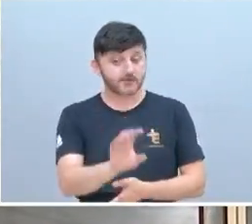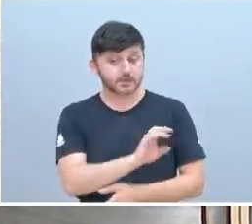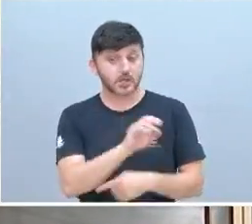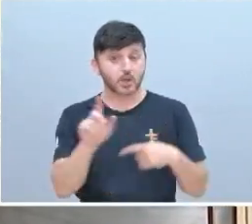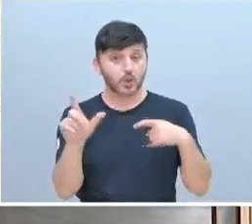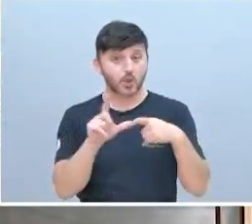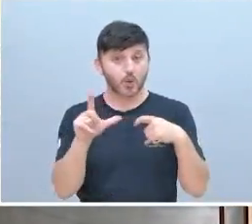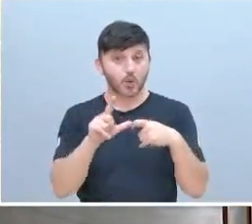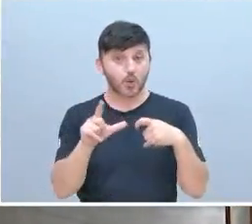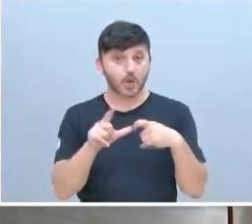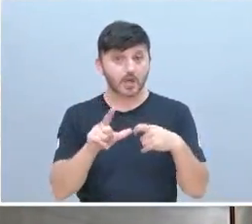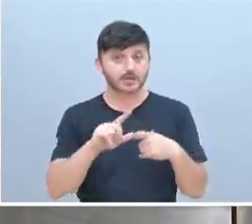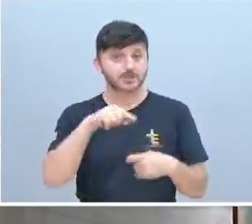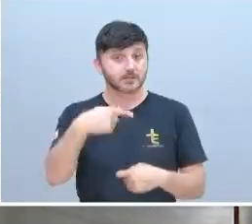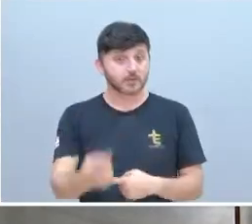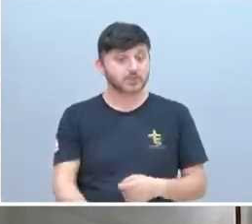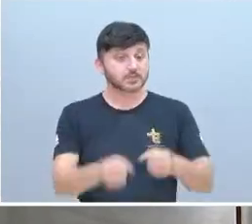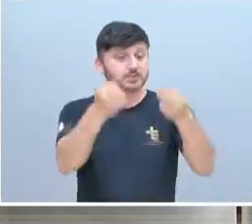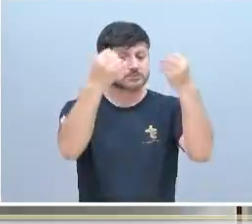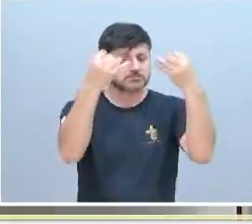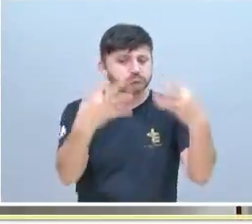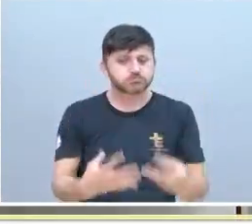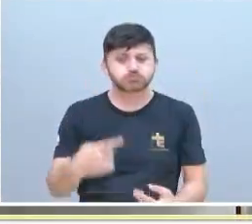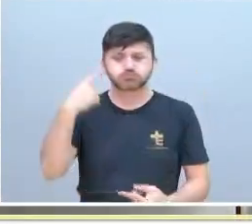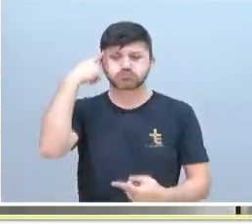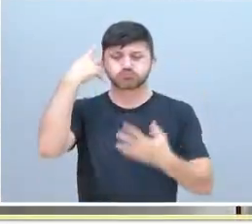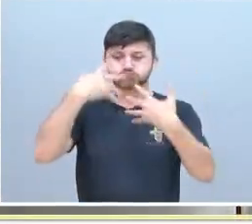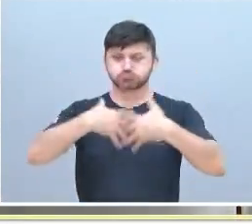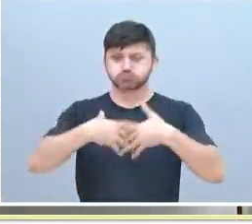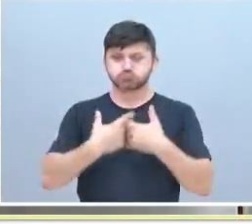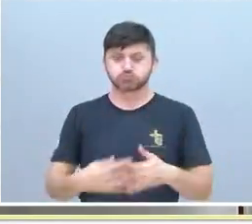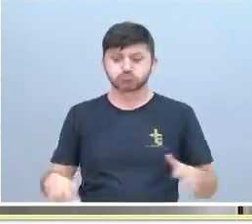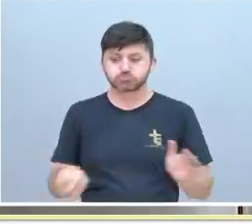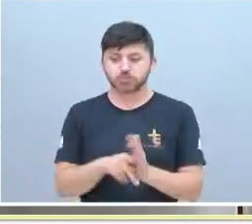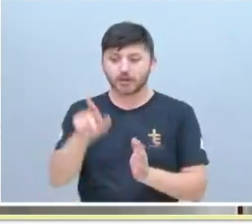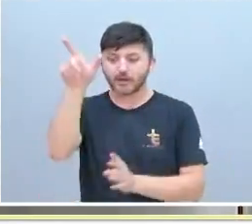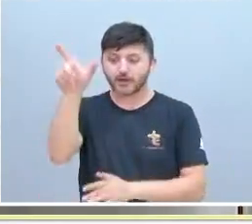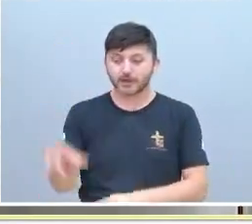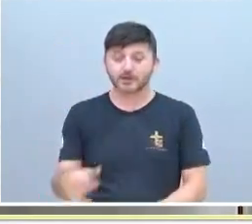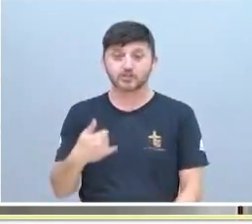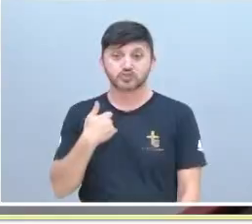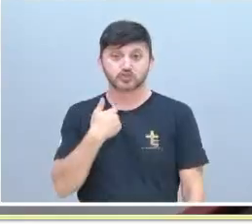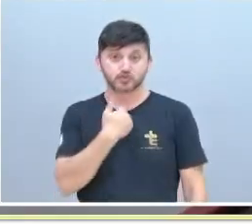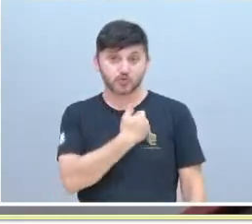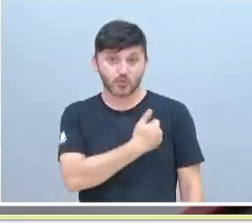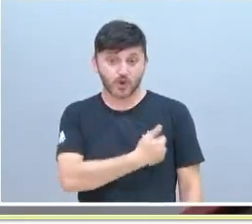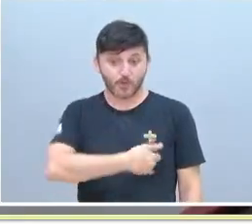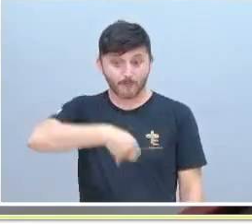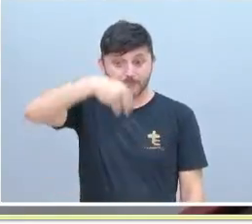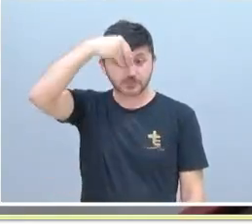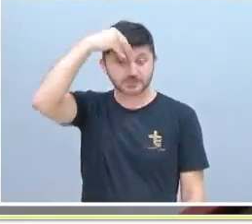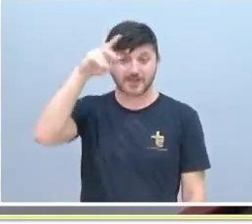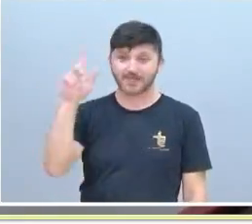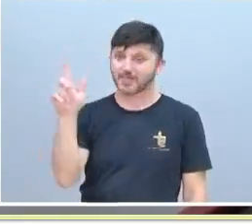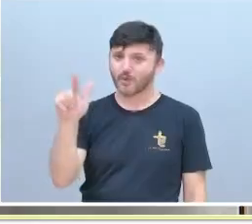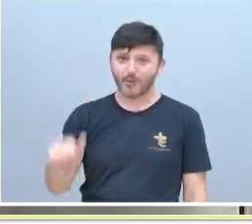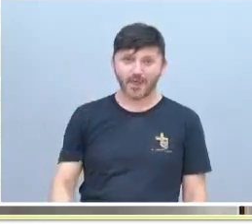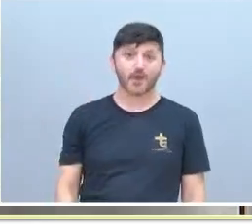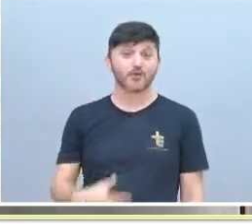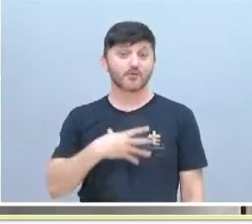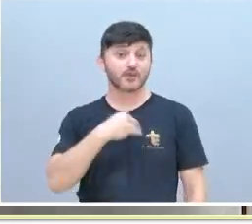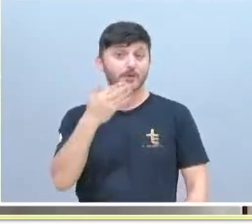qualquer desvio, dizendo claramente que João não era o Messias,